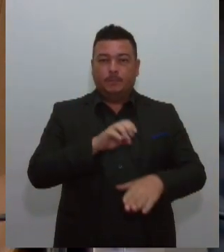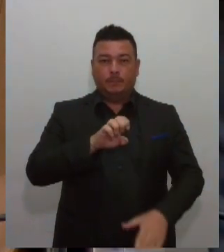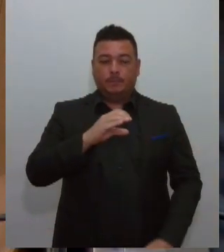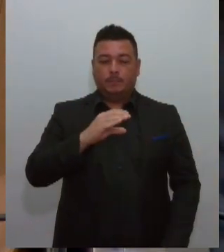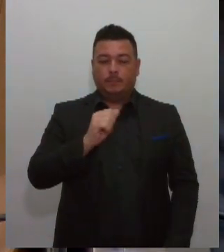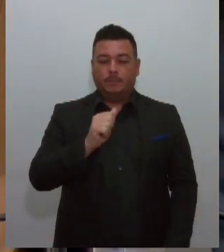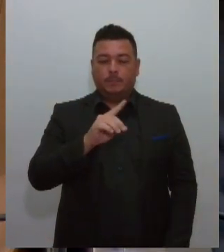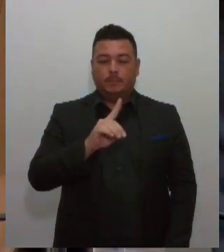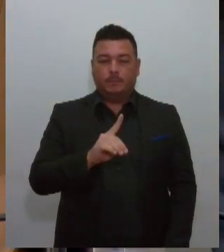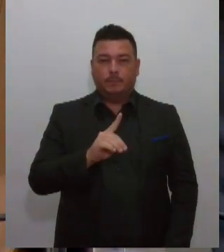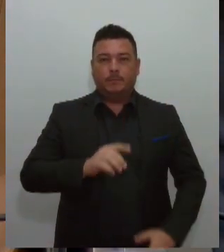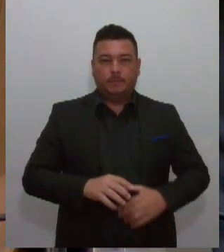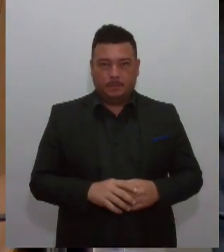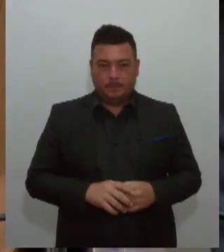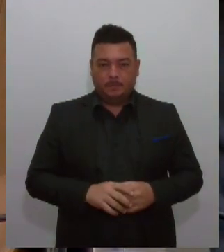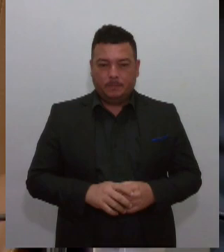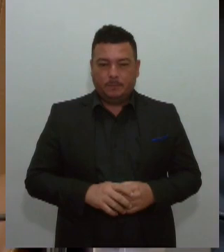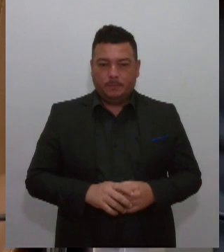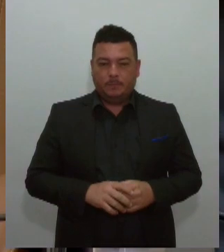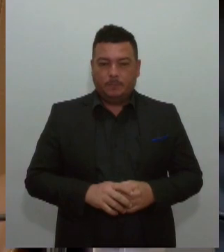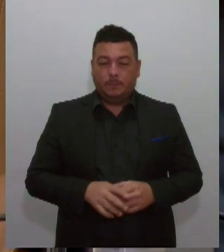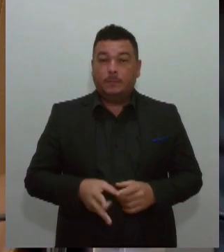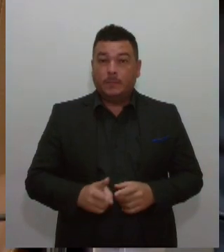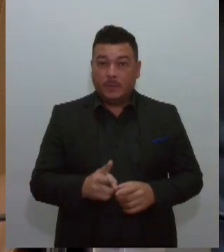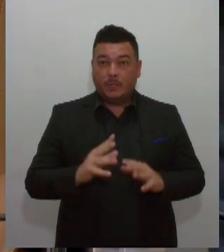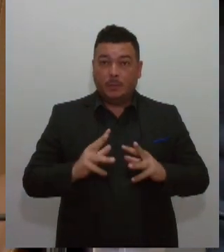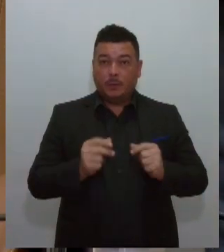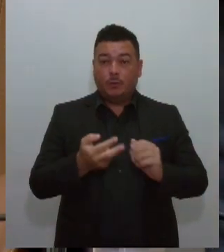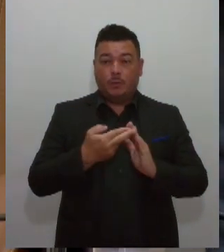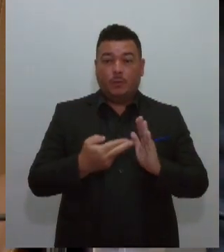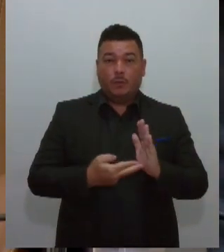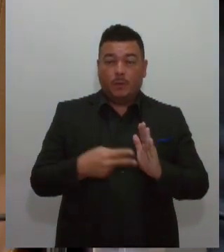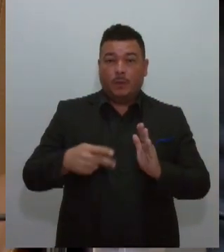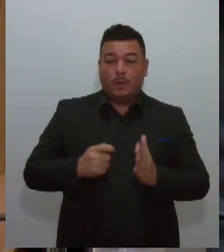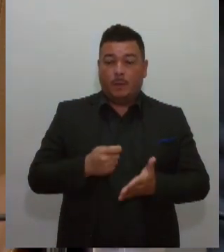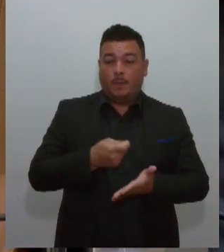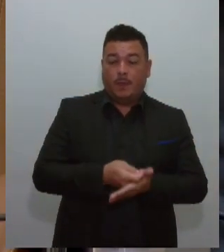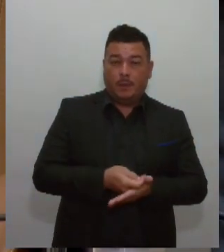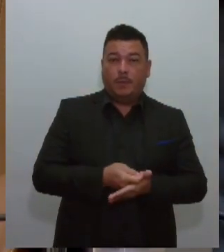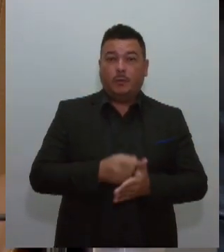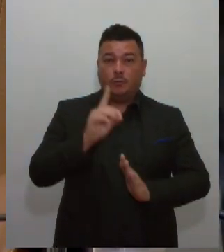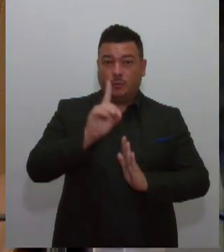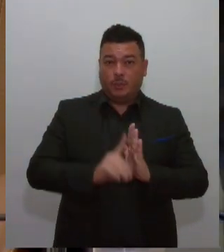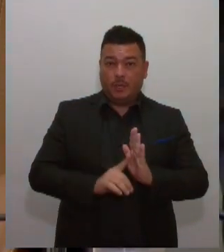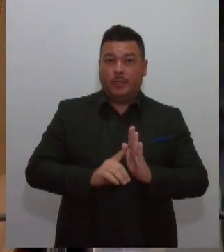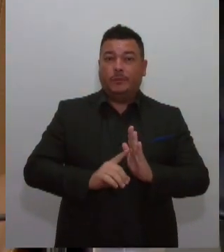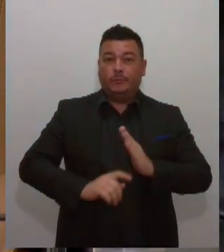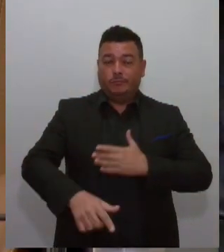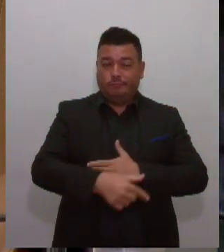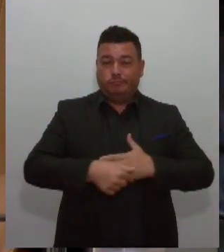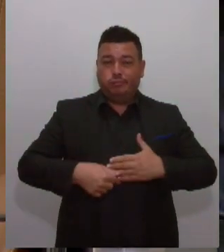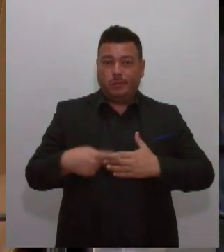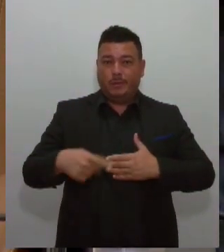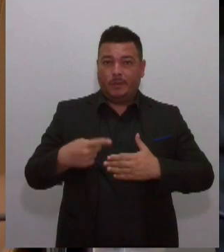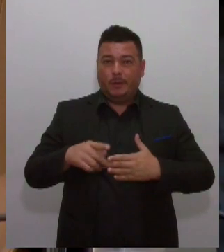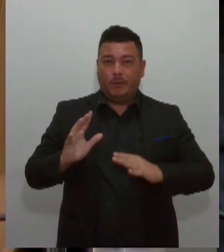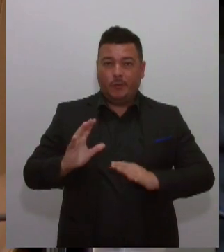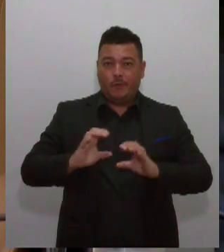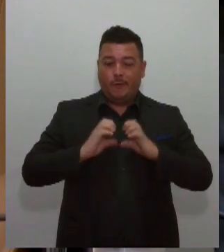envolve cerca de 2 milhões para regularizar o pagamento dos direitos autorais em eventos no estado. Essa